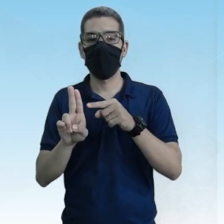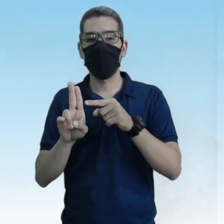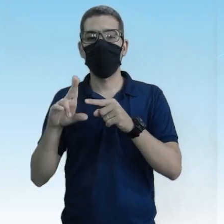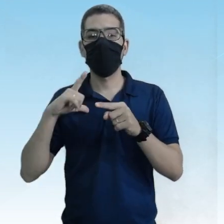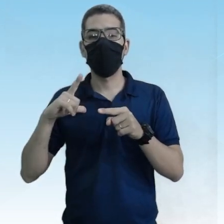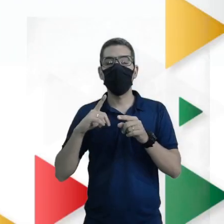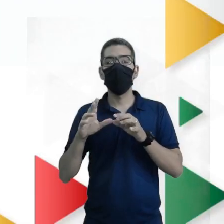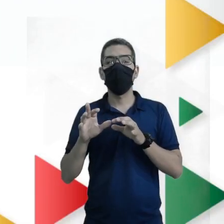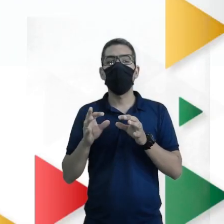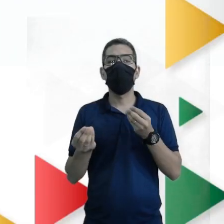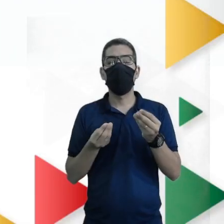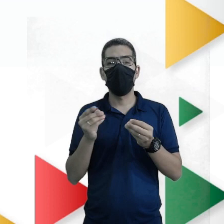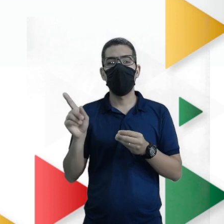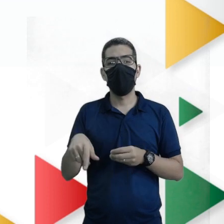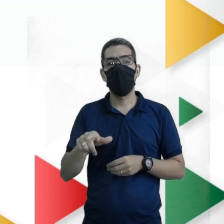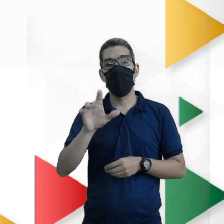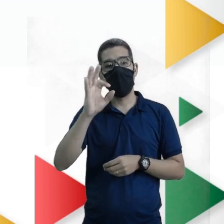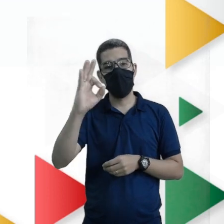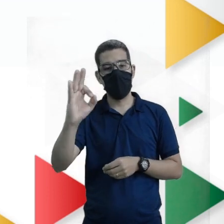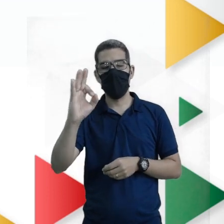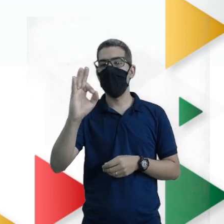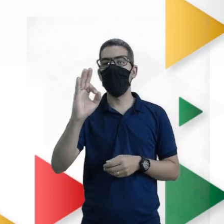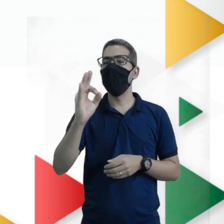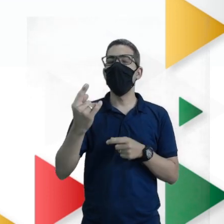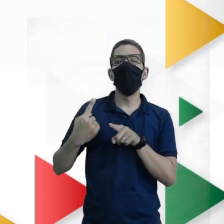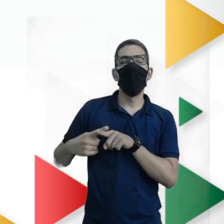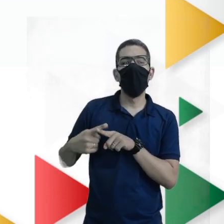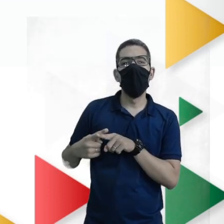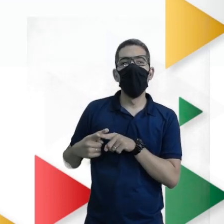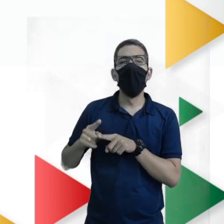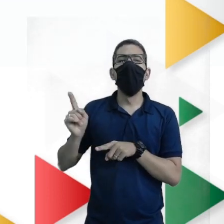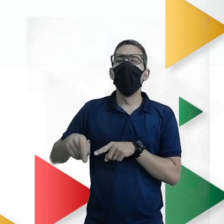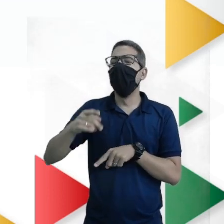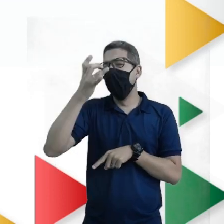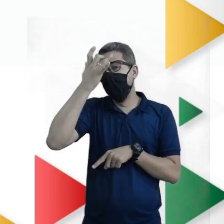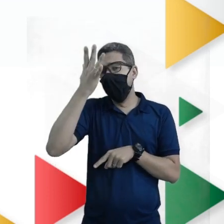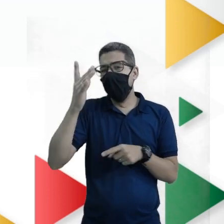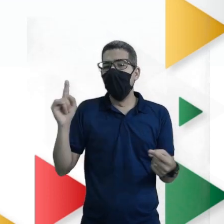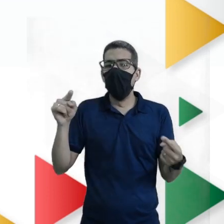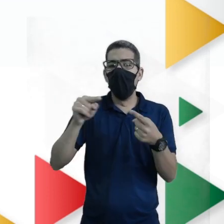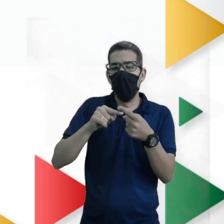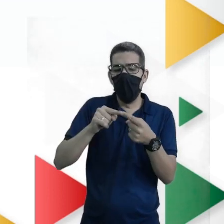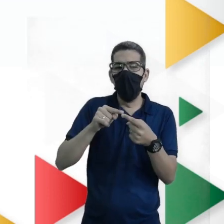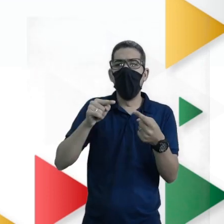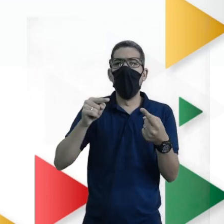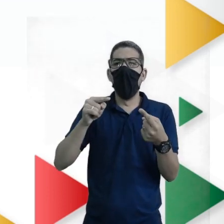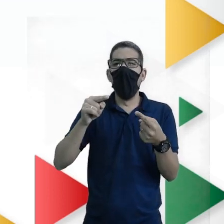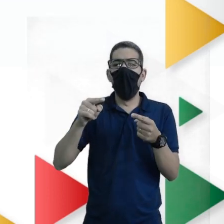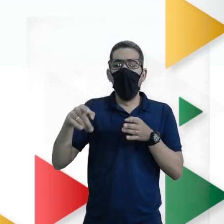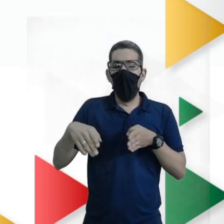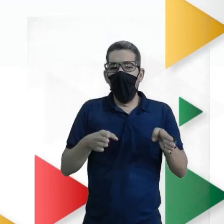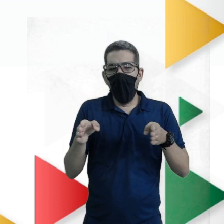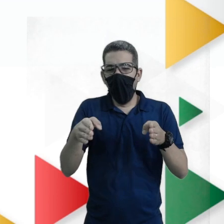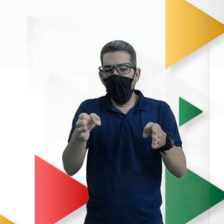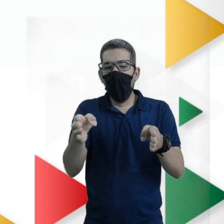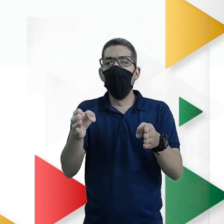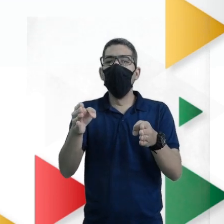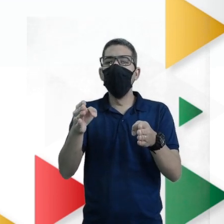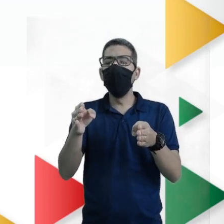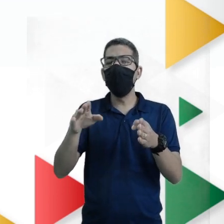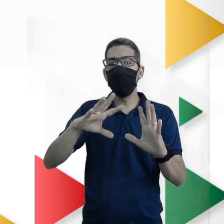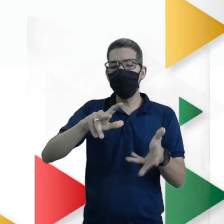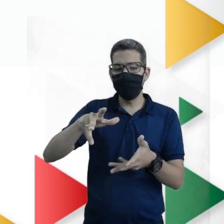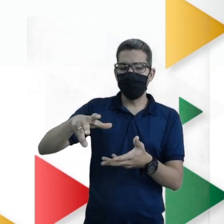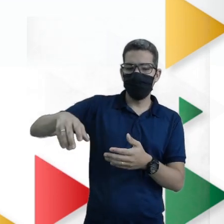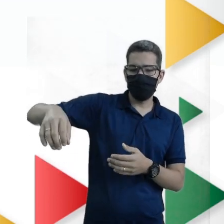essa medição é o grau. Por que o grau, professor? Porque é mais fácil, está relacionado à ideia de percurso em que o